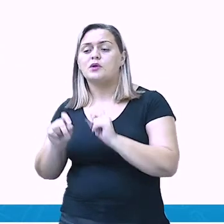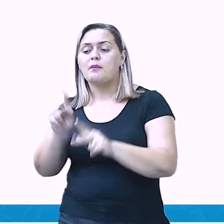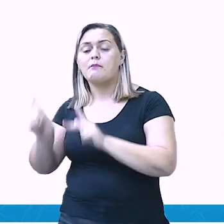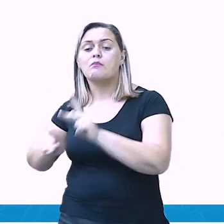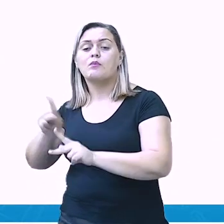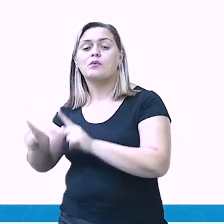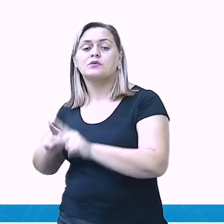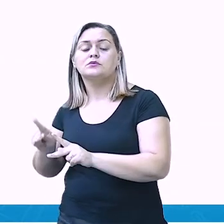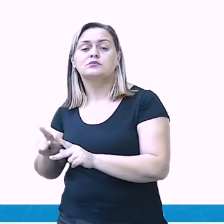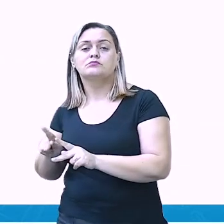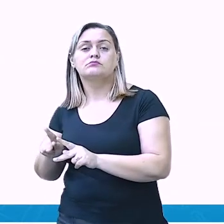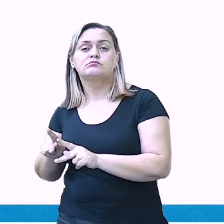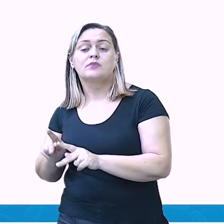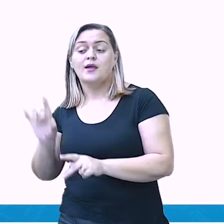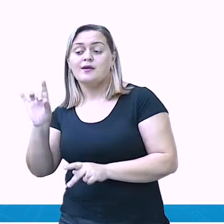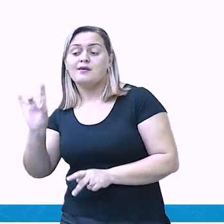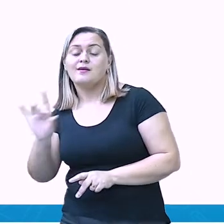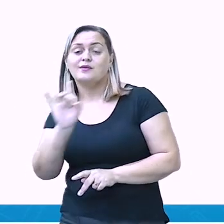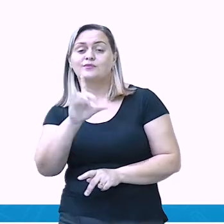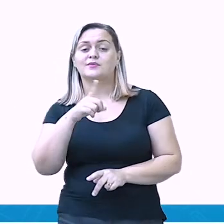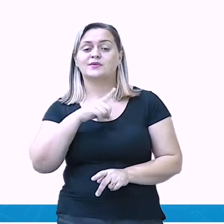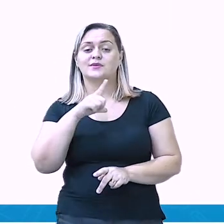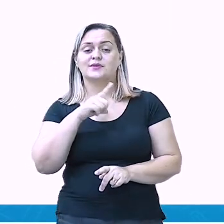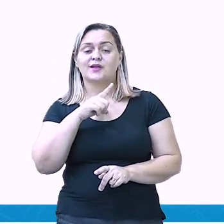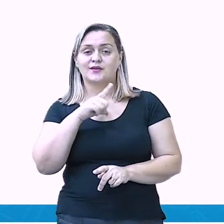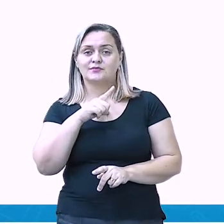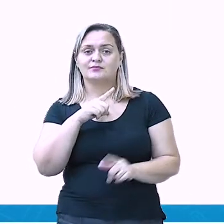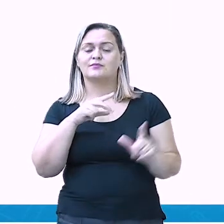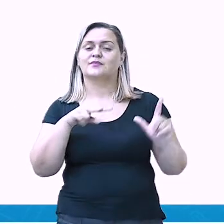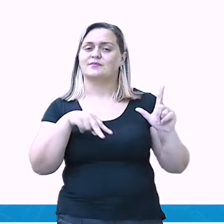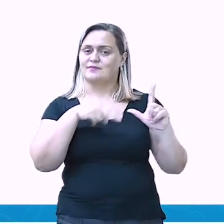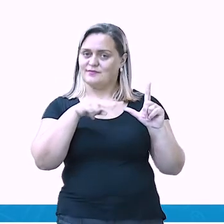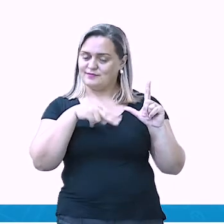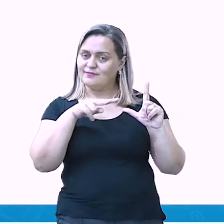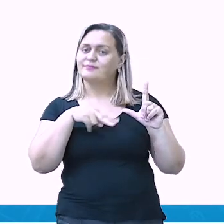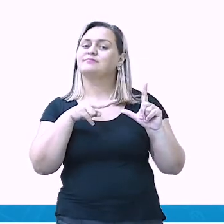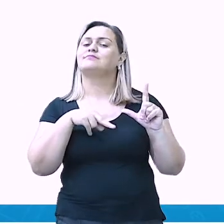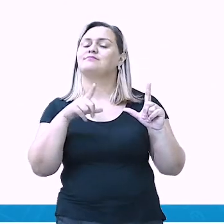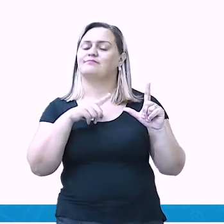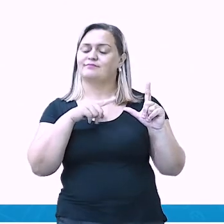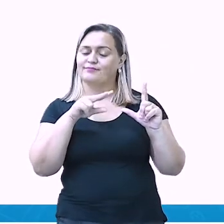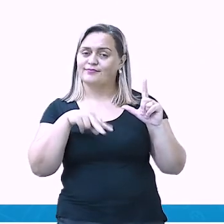ambos possuem a legenda.